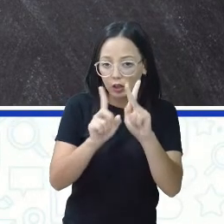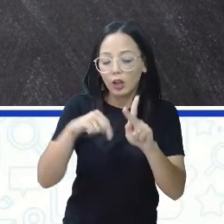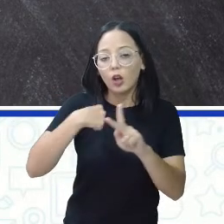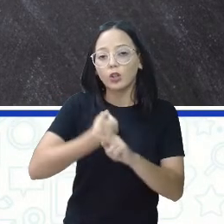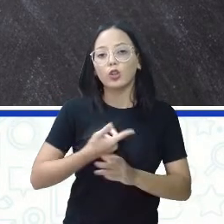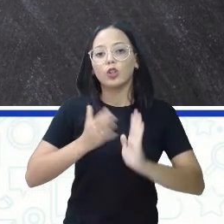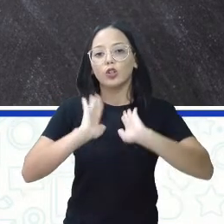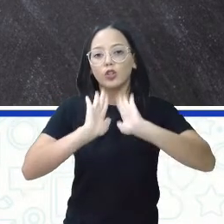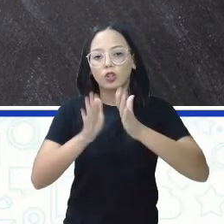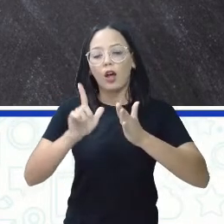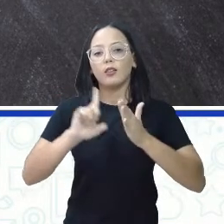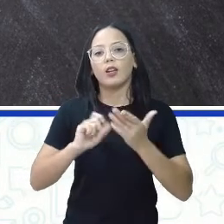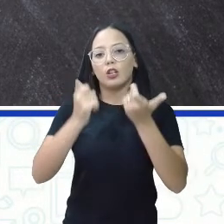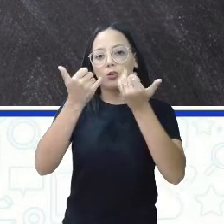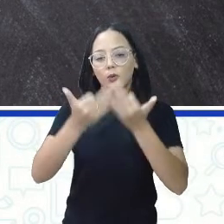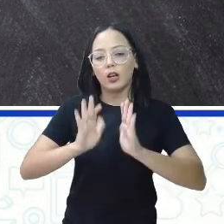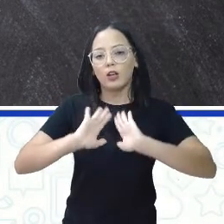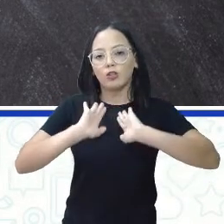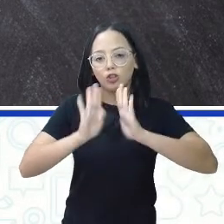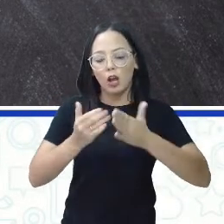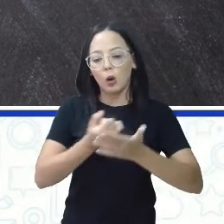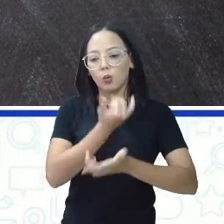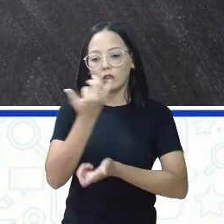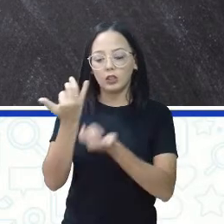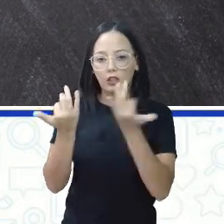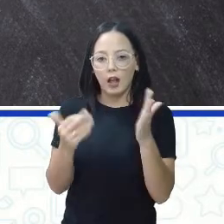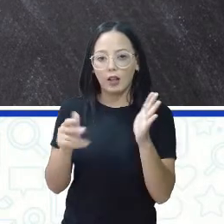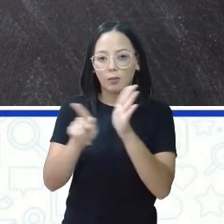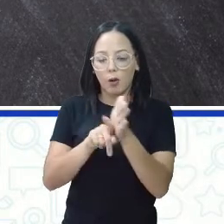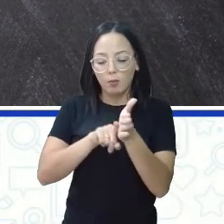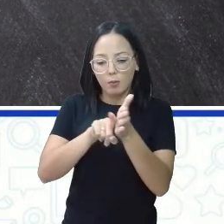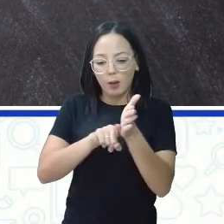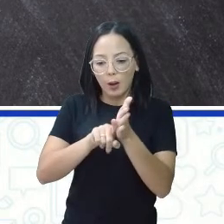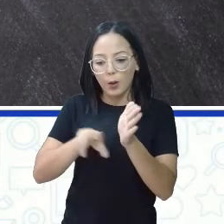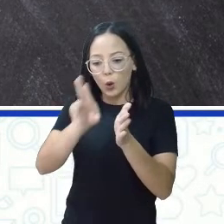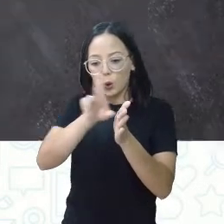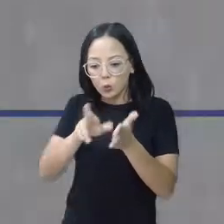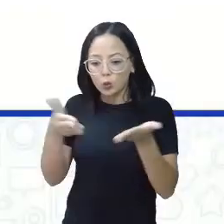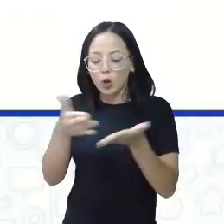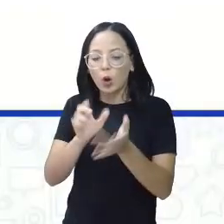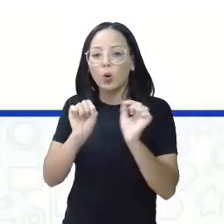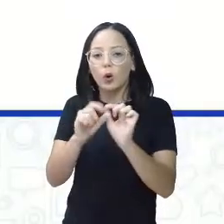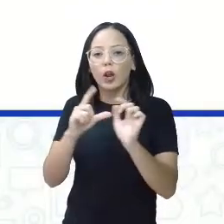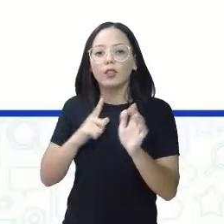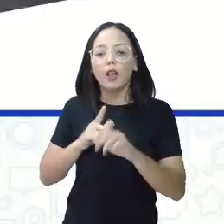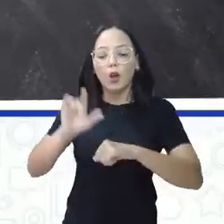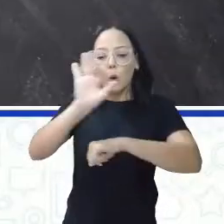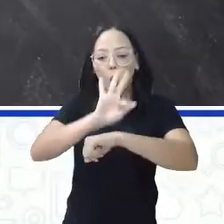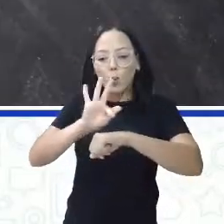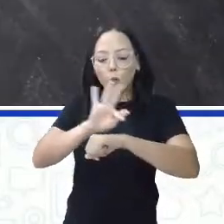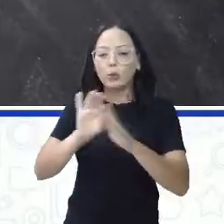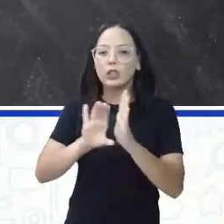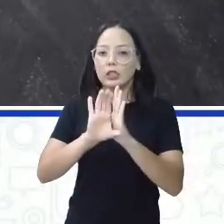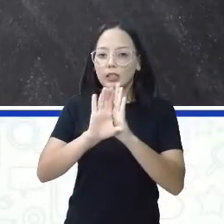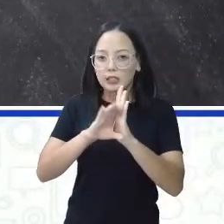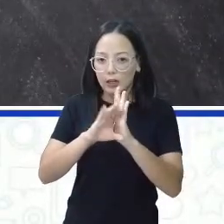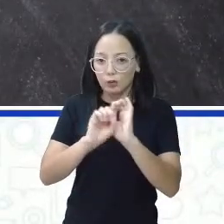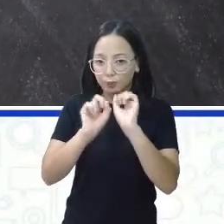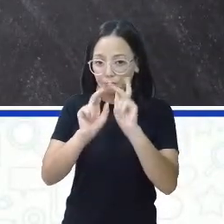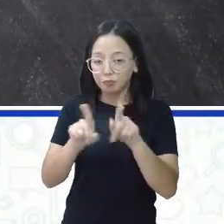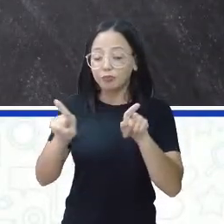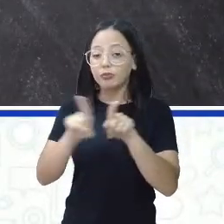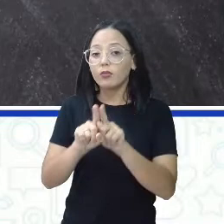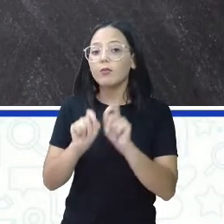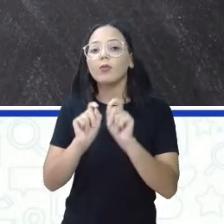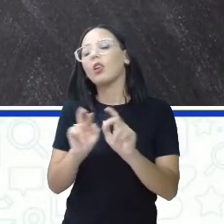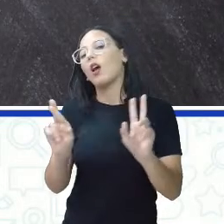tinha definido anteriormente a quantidade, sendo a frequência absoluta, e agora a gente trouxe a definição formal para você. Assim como a